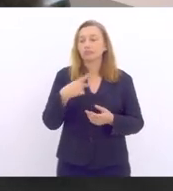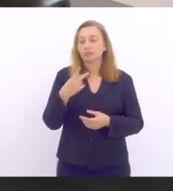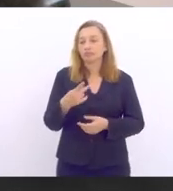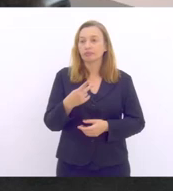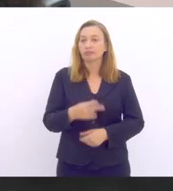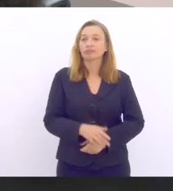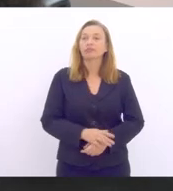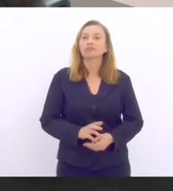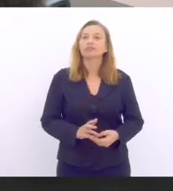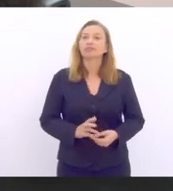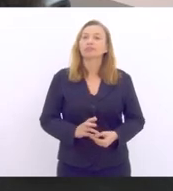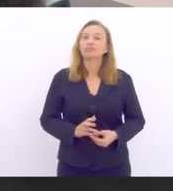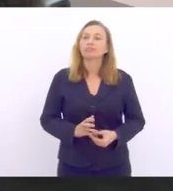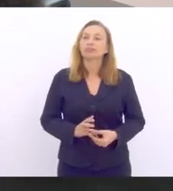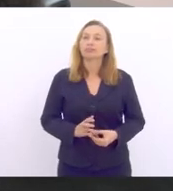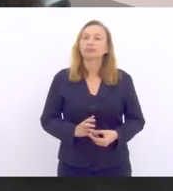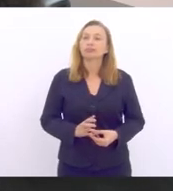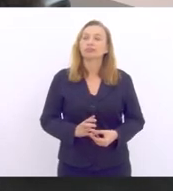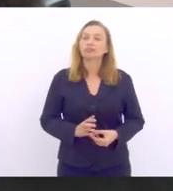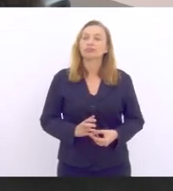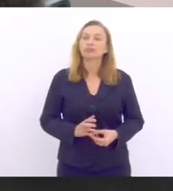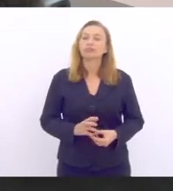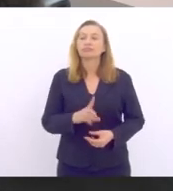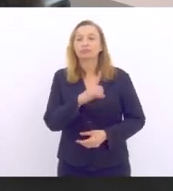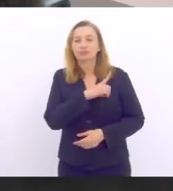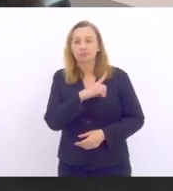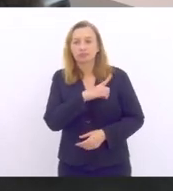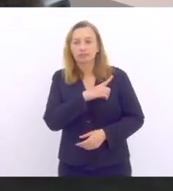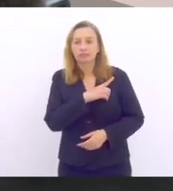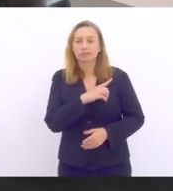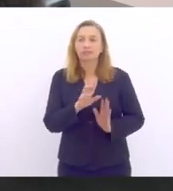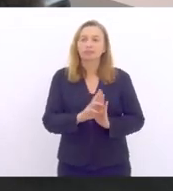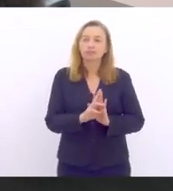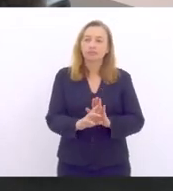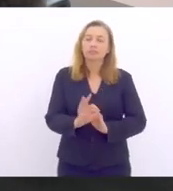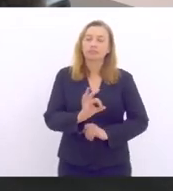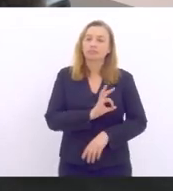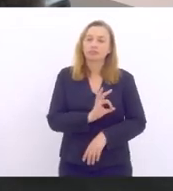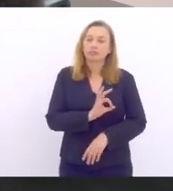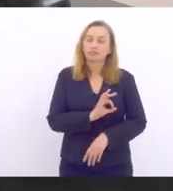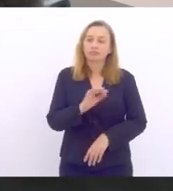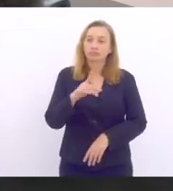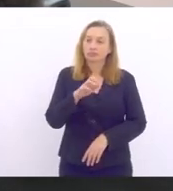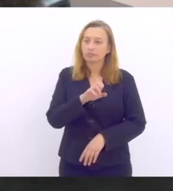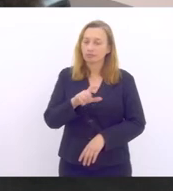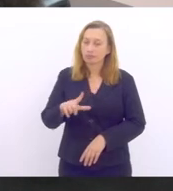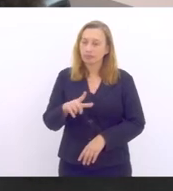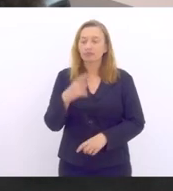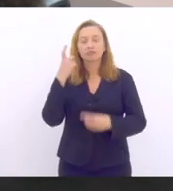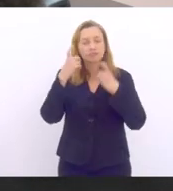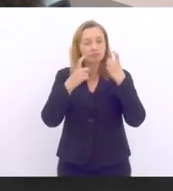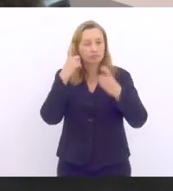que na fala do delegado, do representante da Polícia Civil, delegado de polícia, da questão da preocupação com